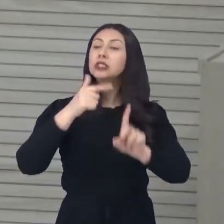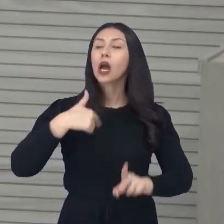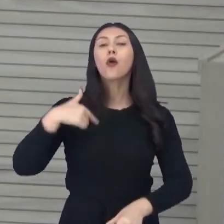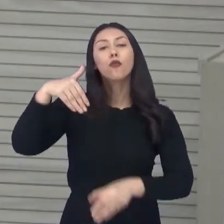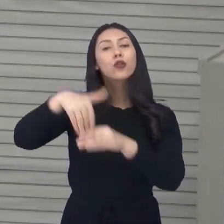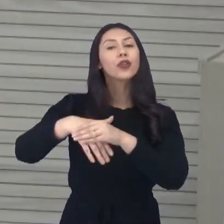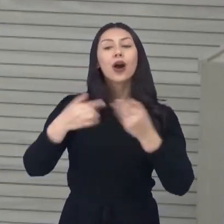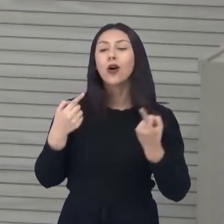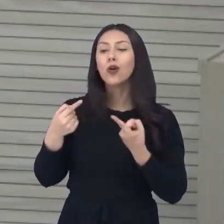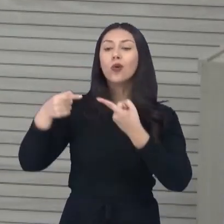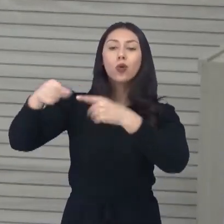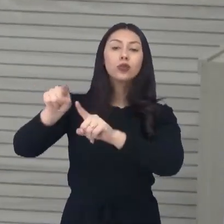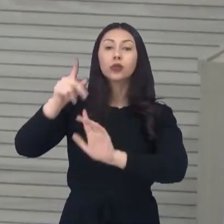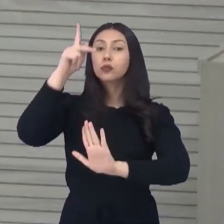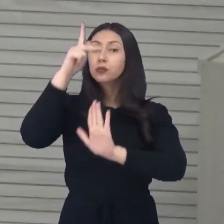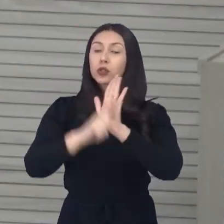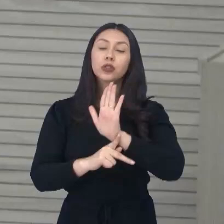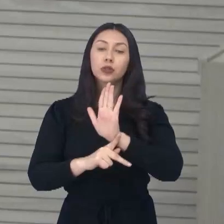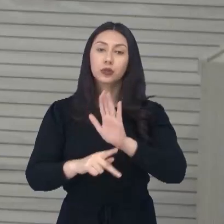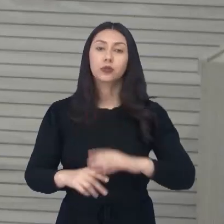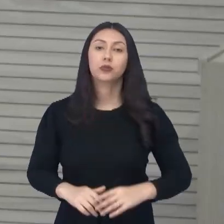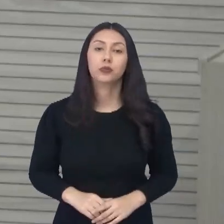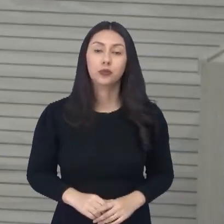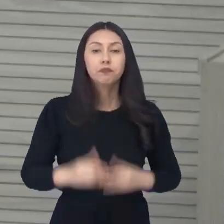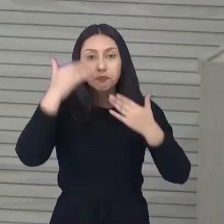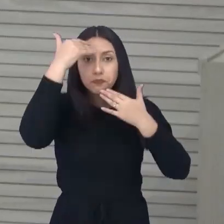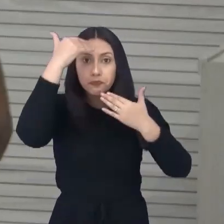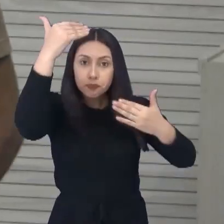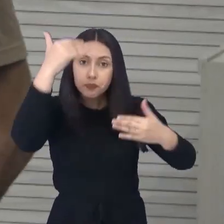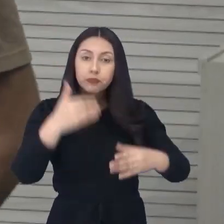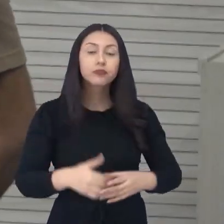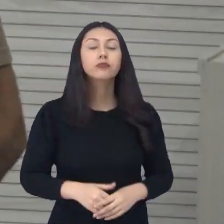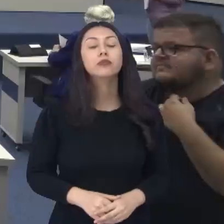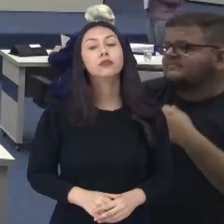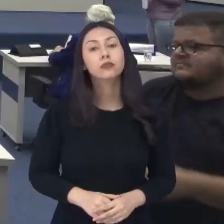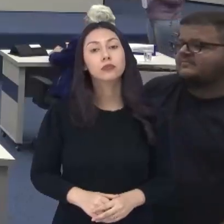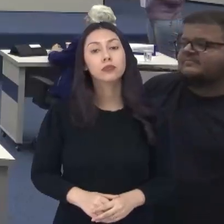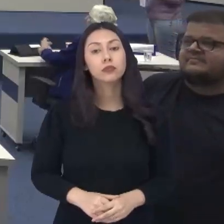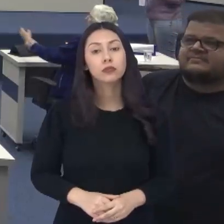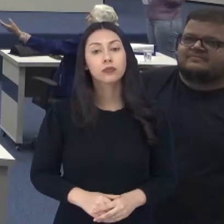contra o projeto que está na pauta. Obrigado, presidente.